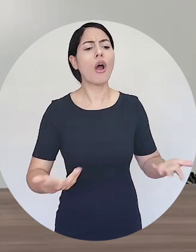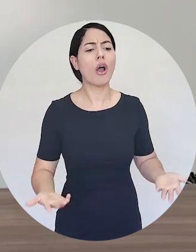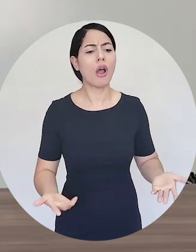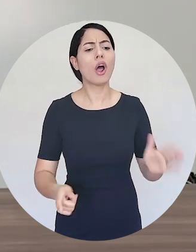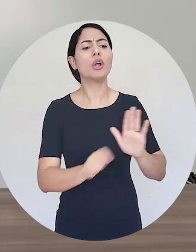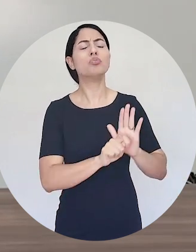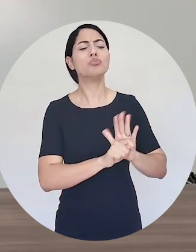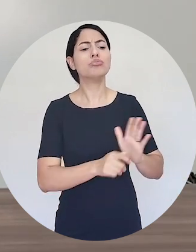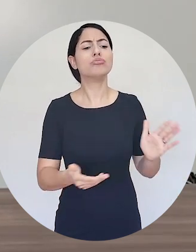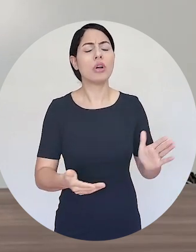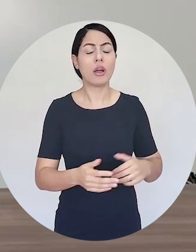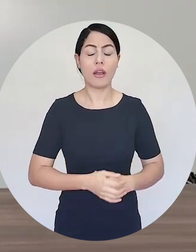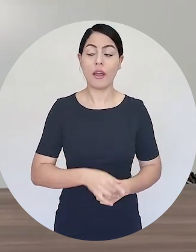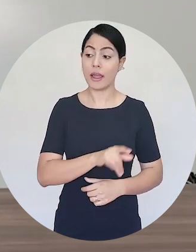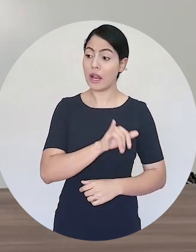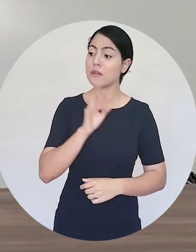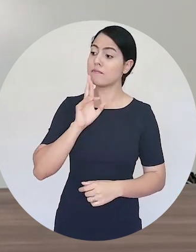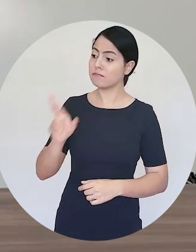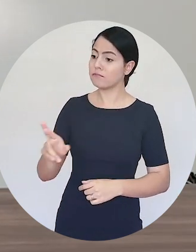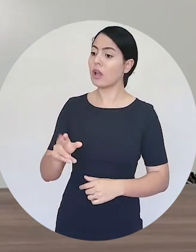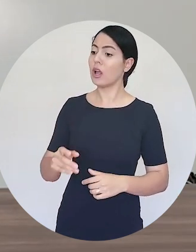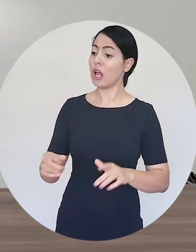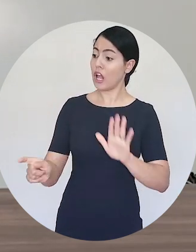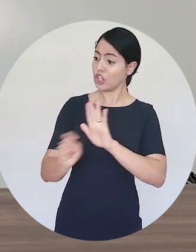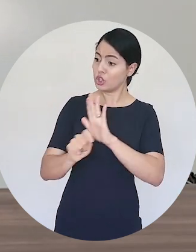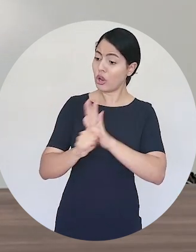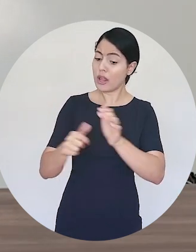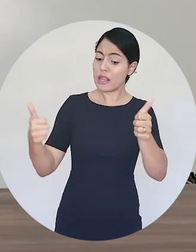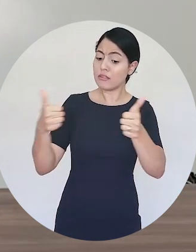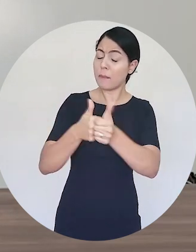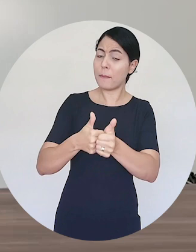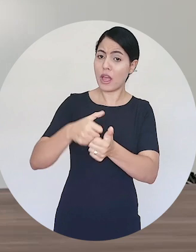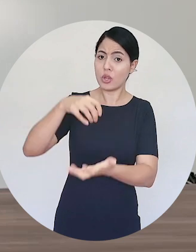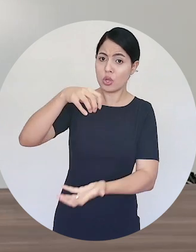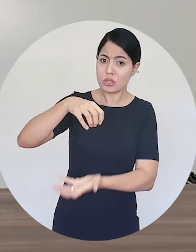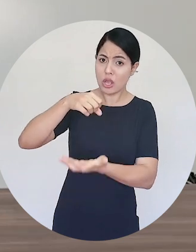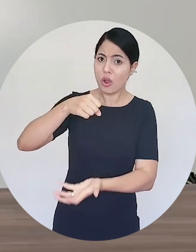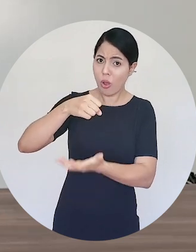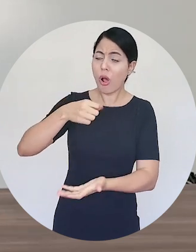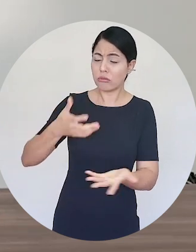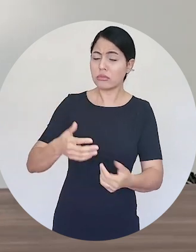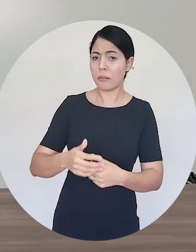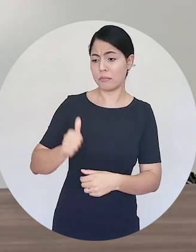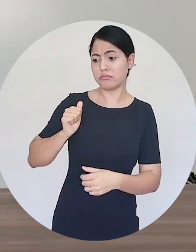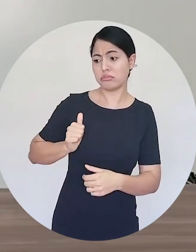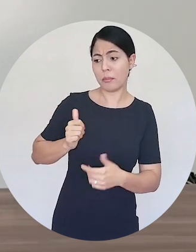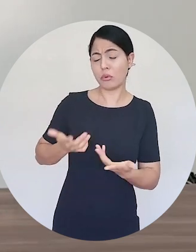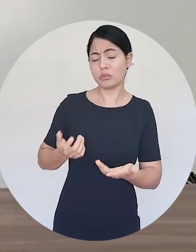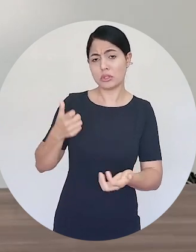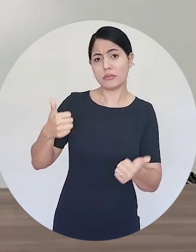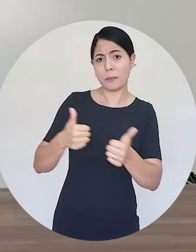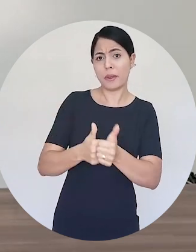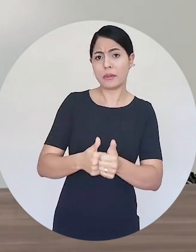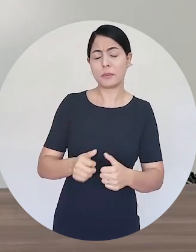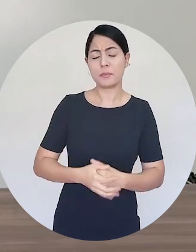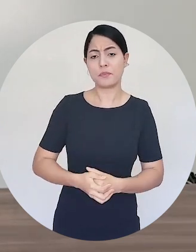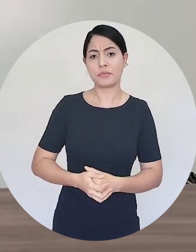ela respondeu que a droga estava próximo da sua sacola, próximo da sua